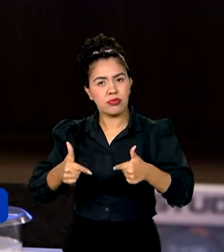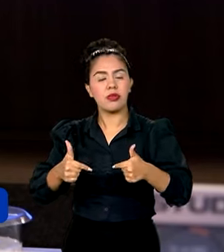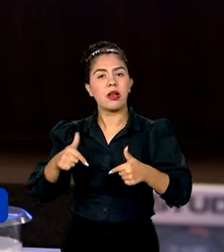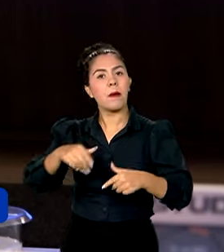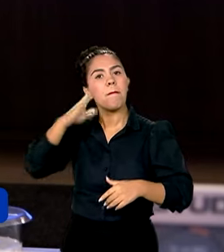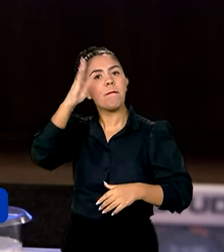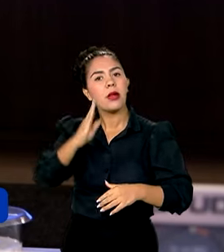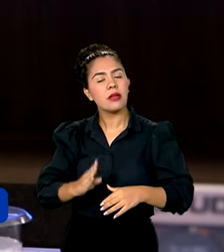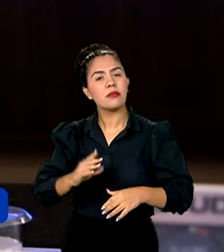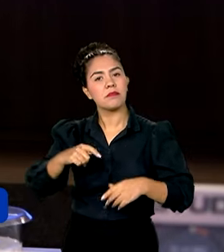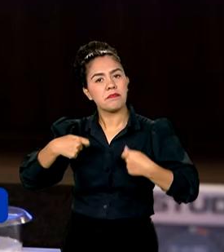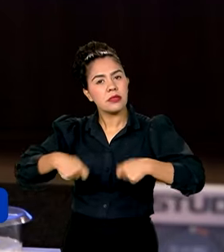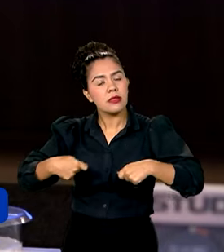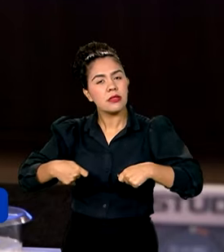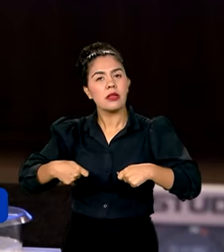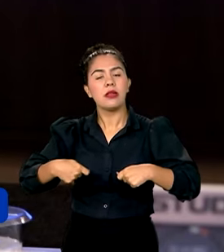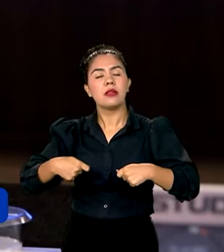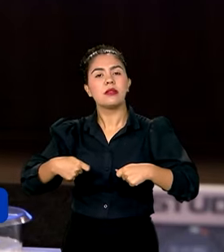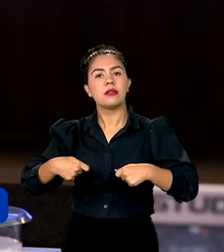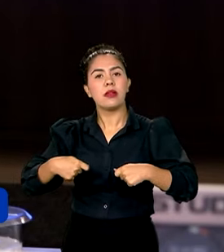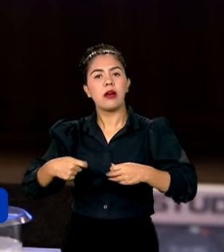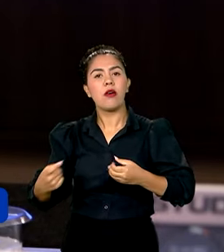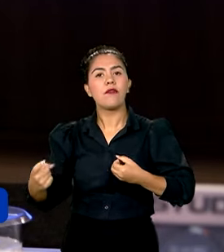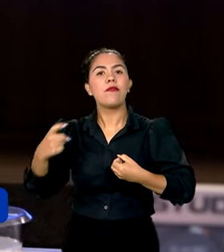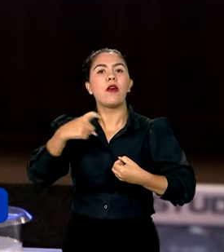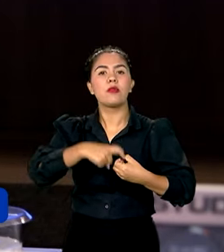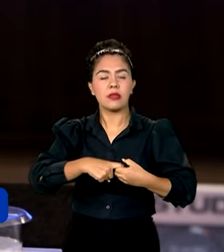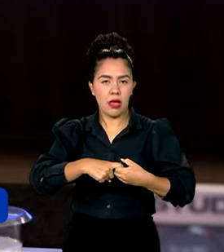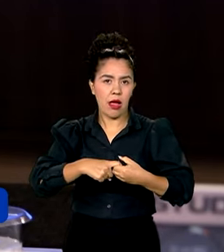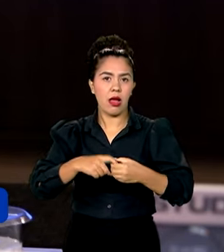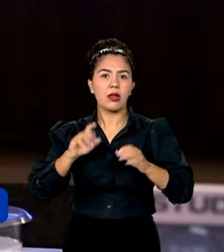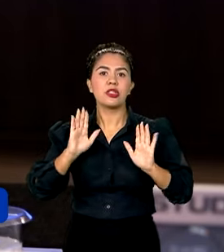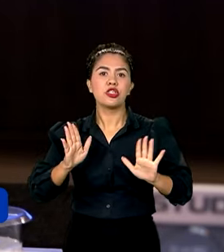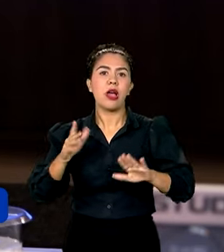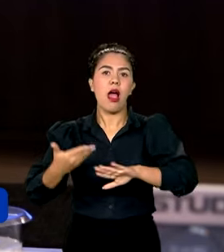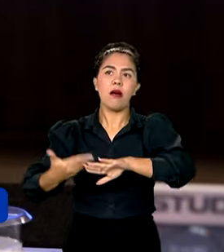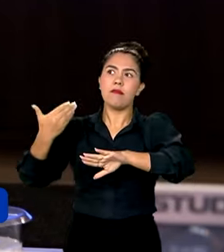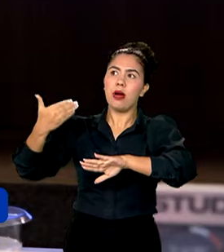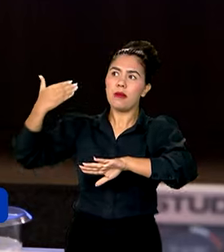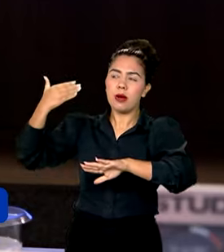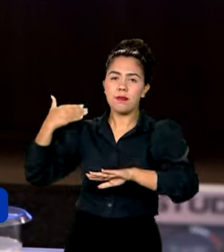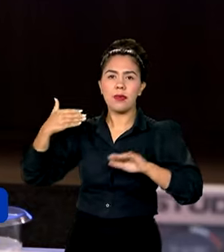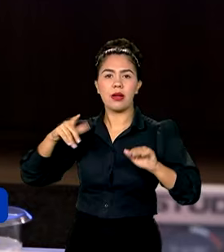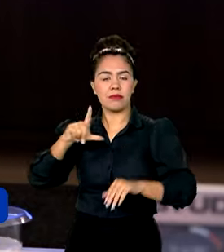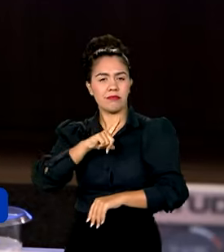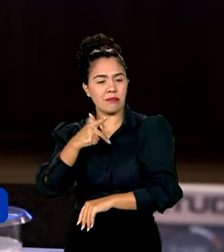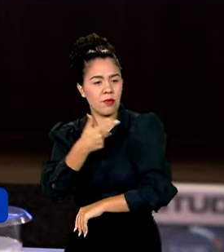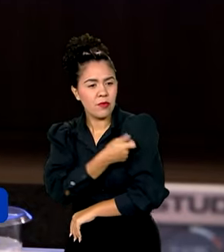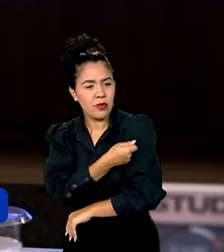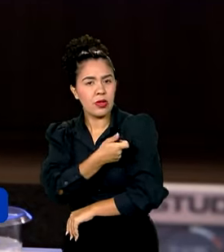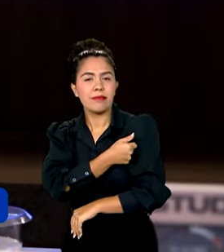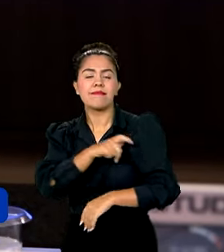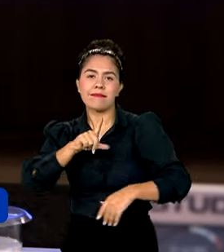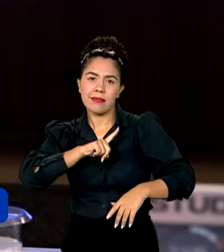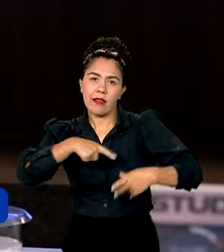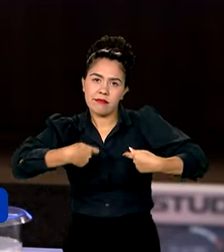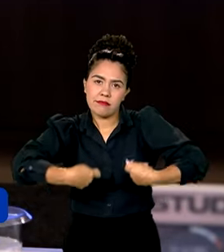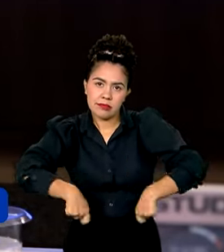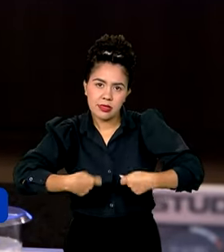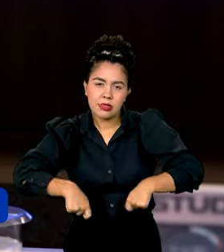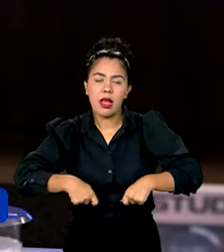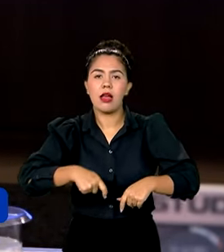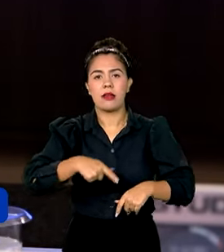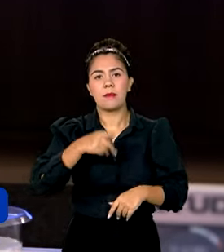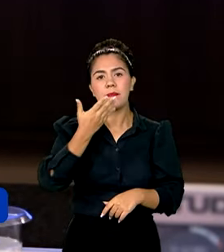precisa voltar a ter o que já teve né as coberturas vacinais necessárias para que nossas